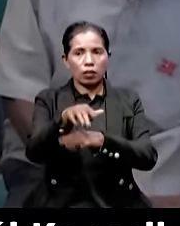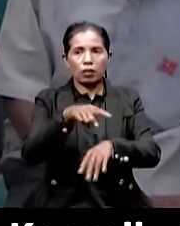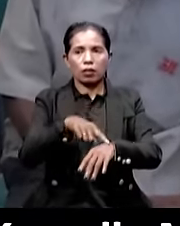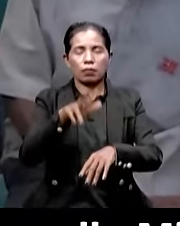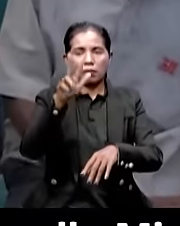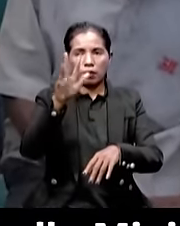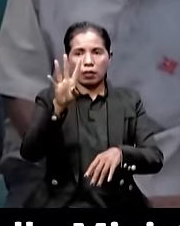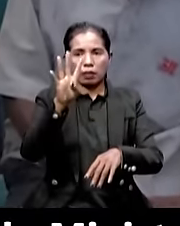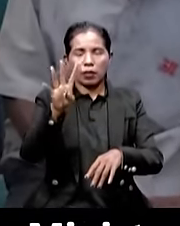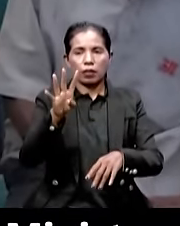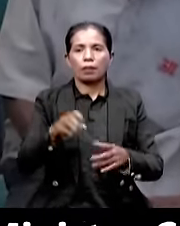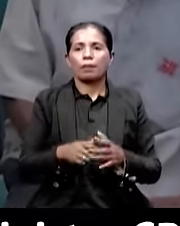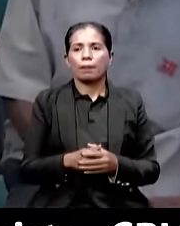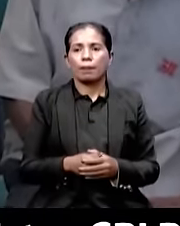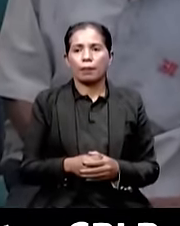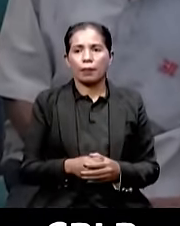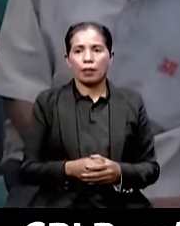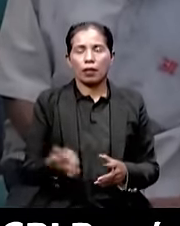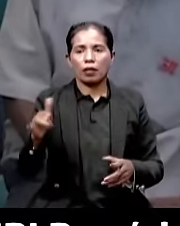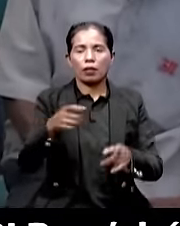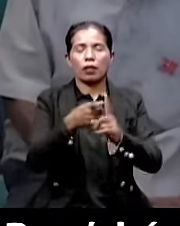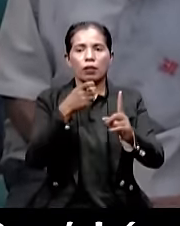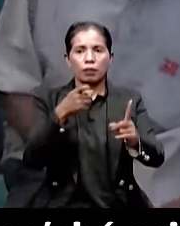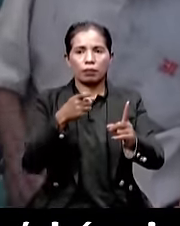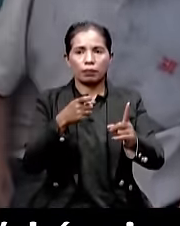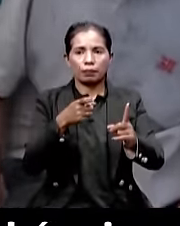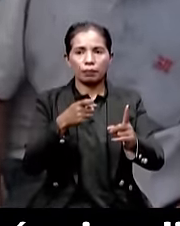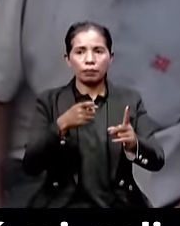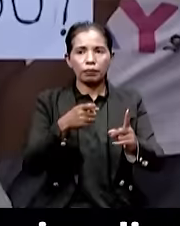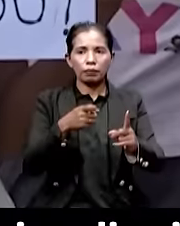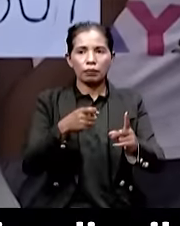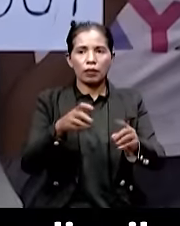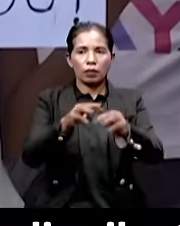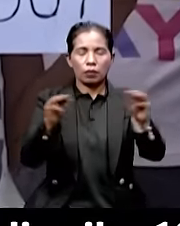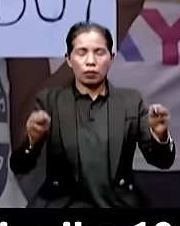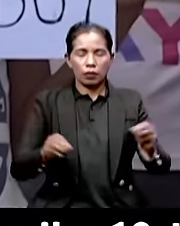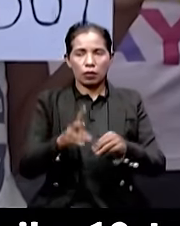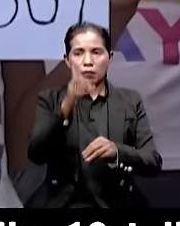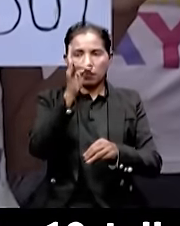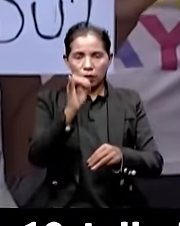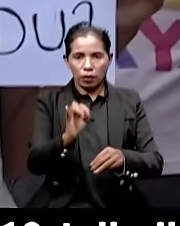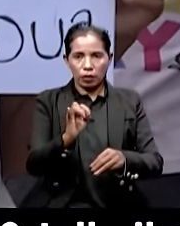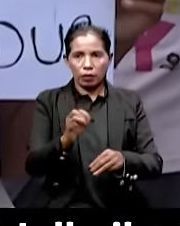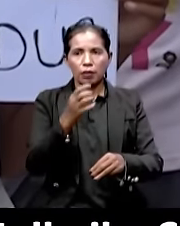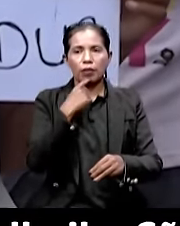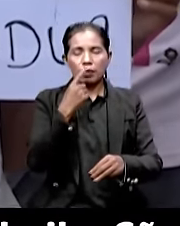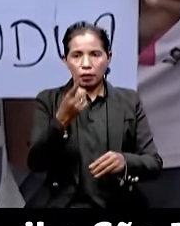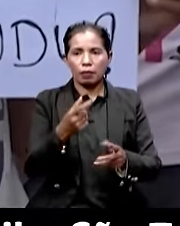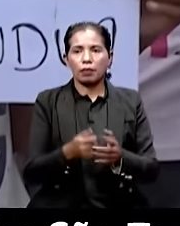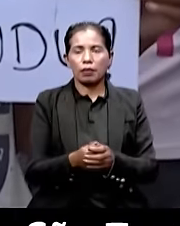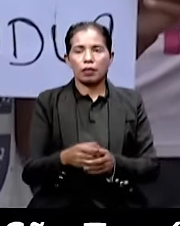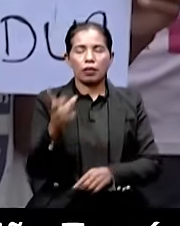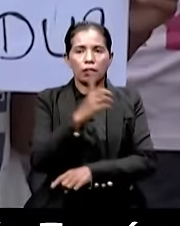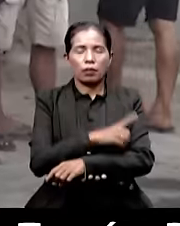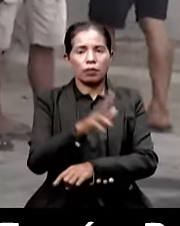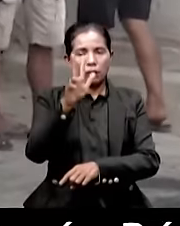to bal ma kila ba sira hosi testam municipio diline mai avis rit den loron to